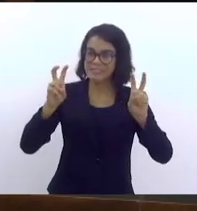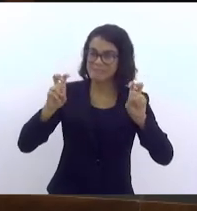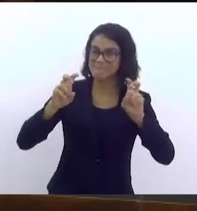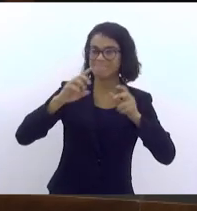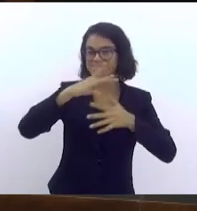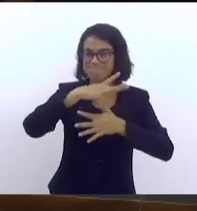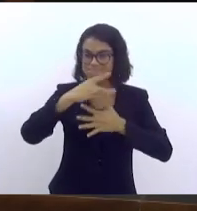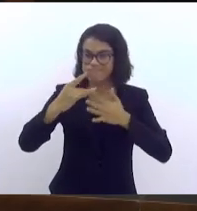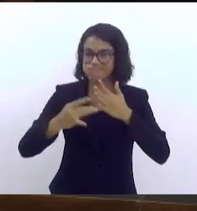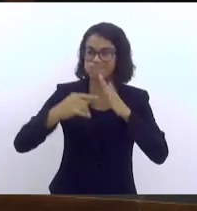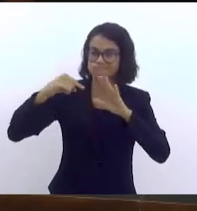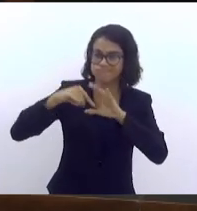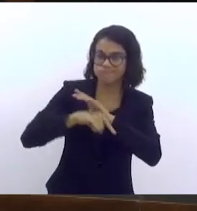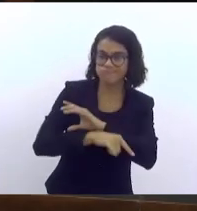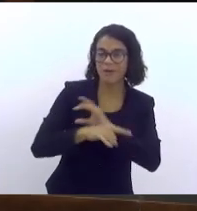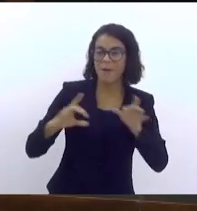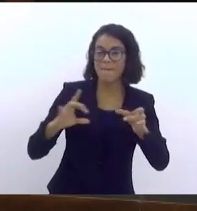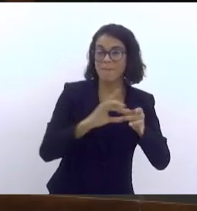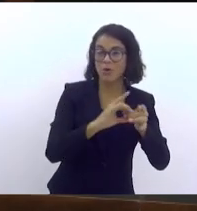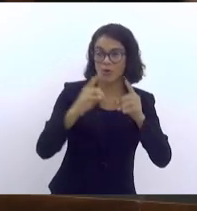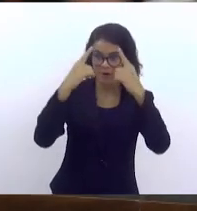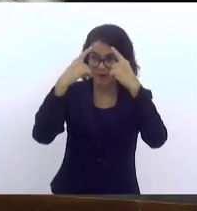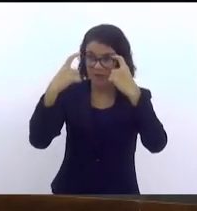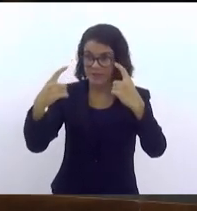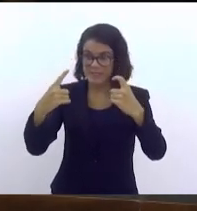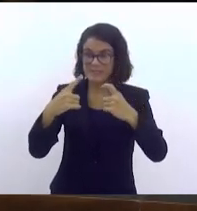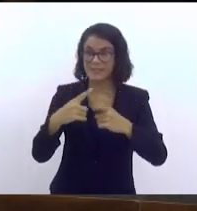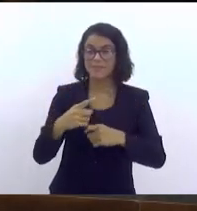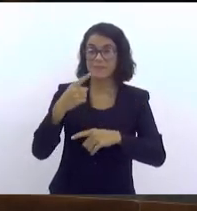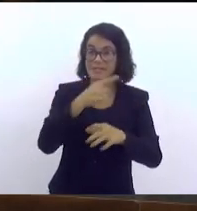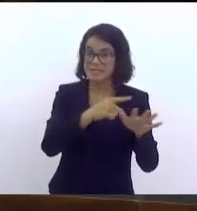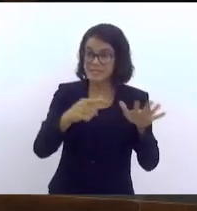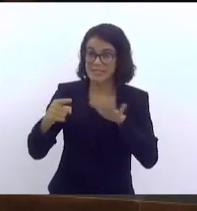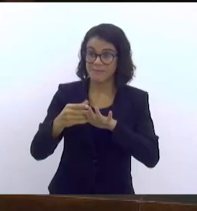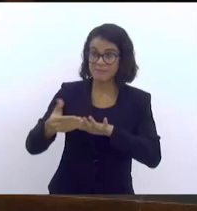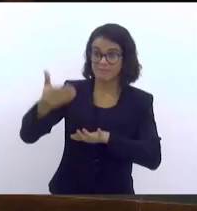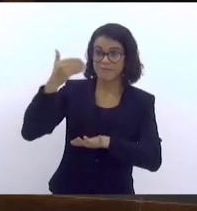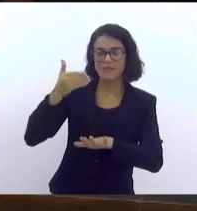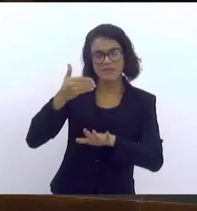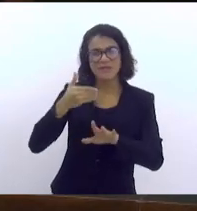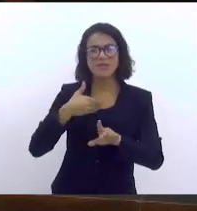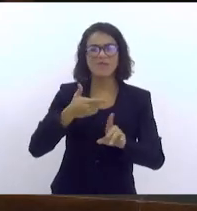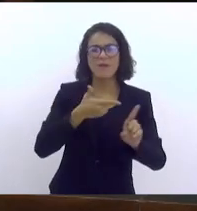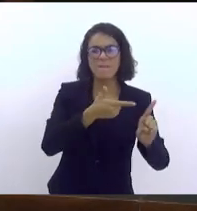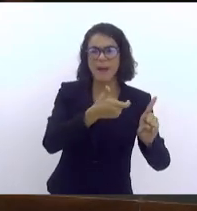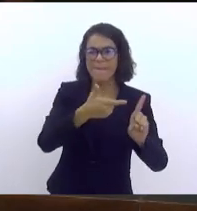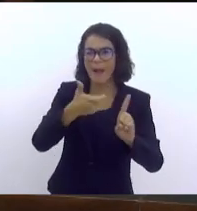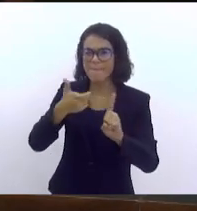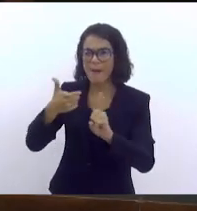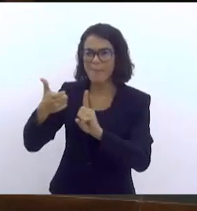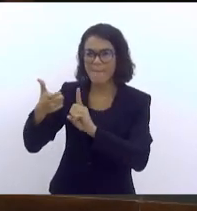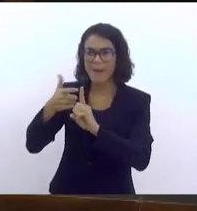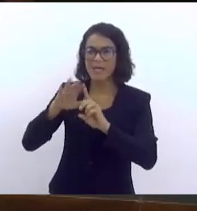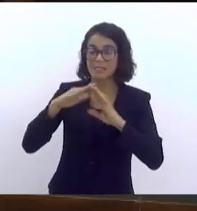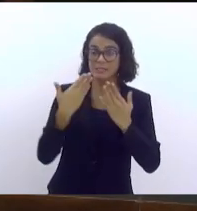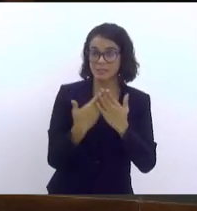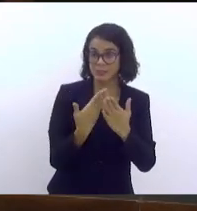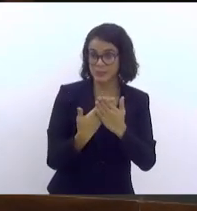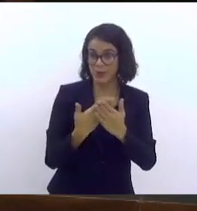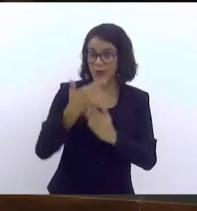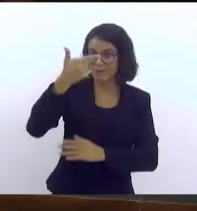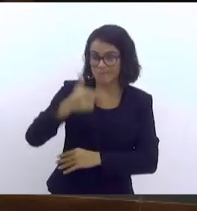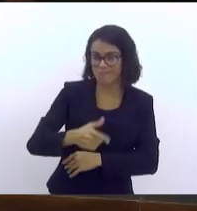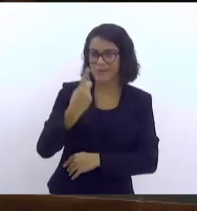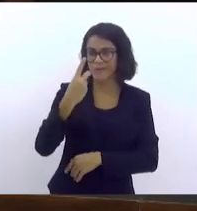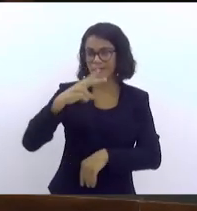se articulam com a violência na semana passada tivemos mais um ataque às escolas com vítimas fatais mais